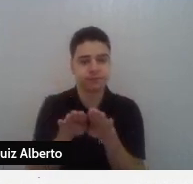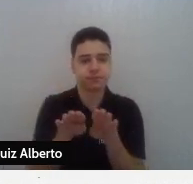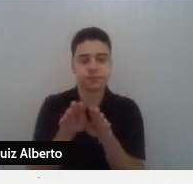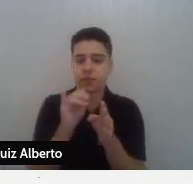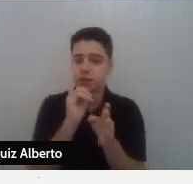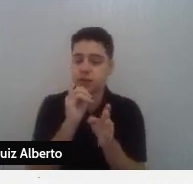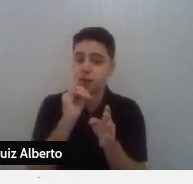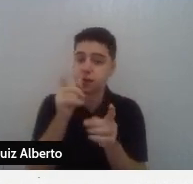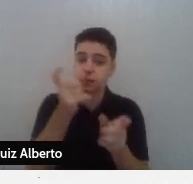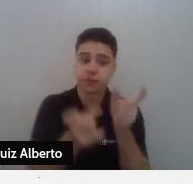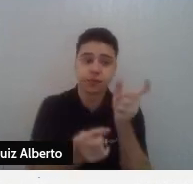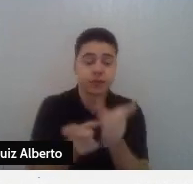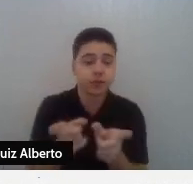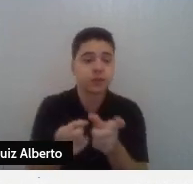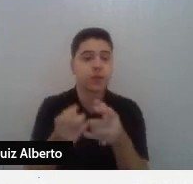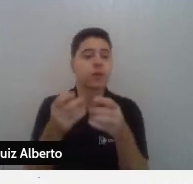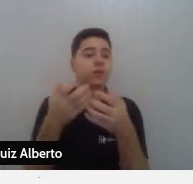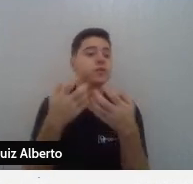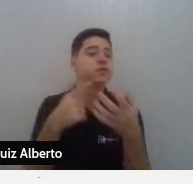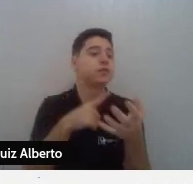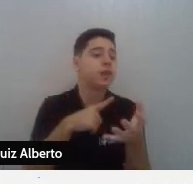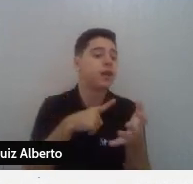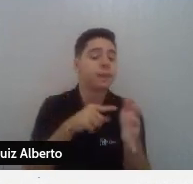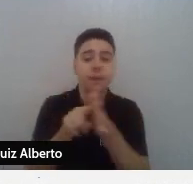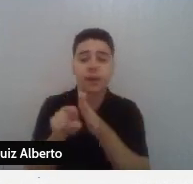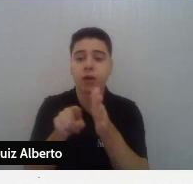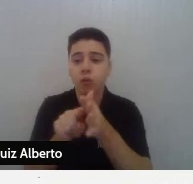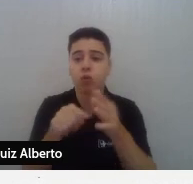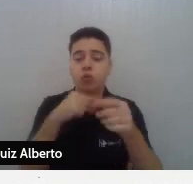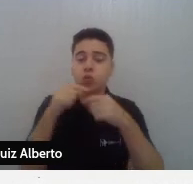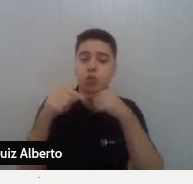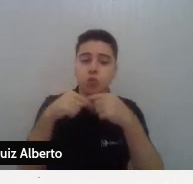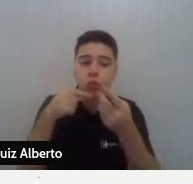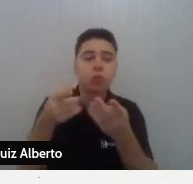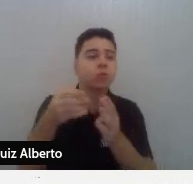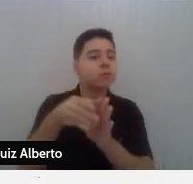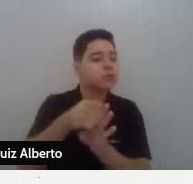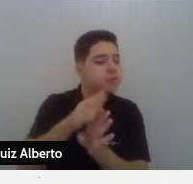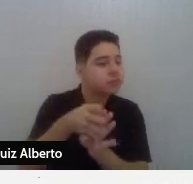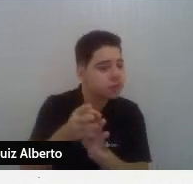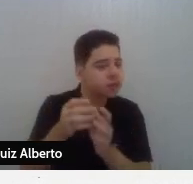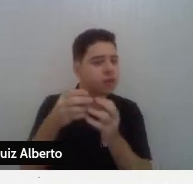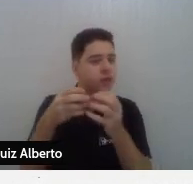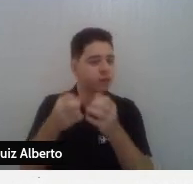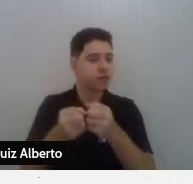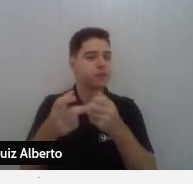Quem tiver alguma pergunta, dúvida, sugestão,